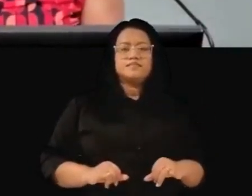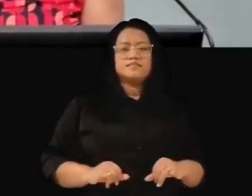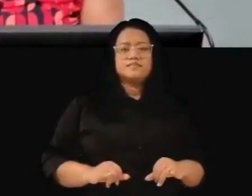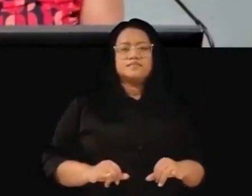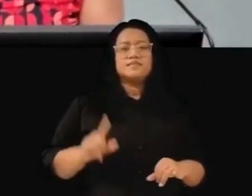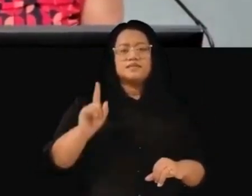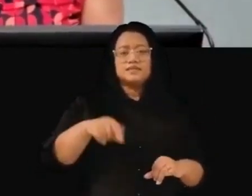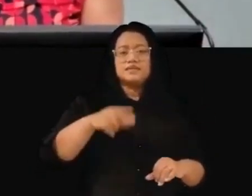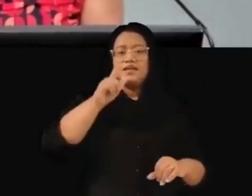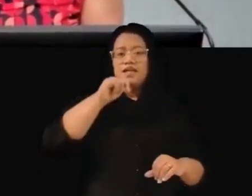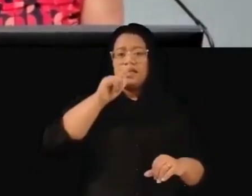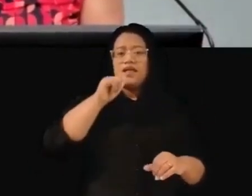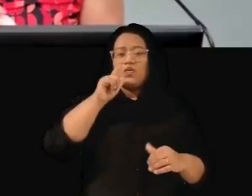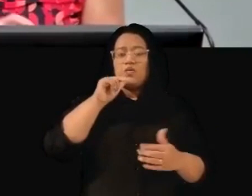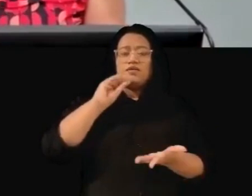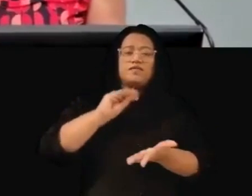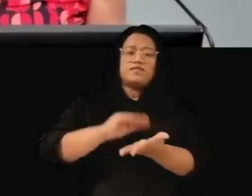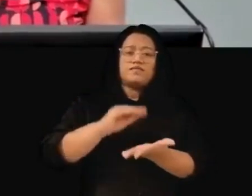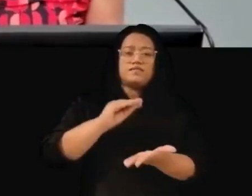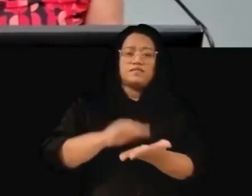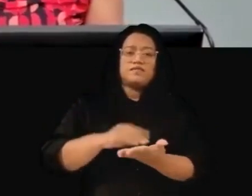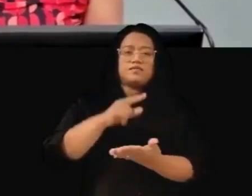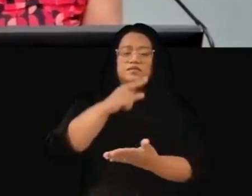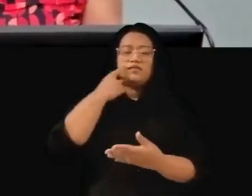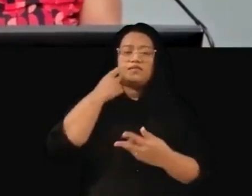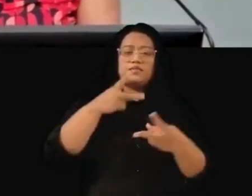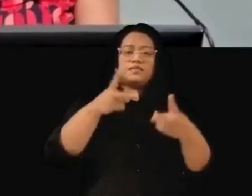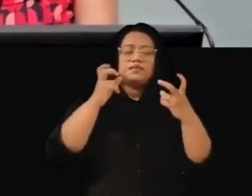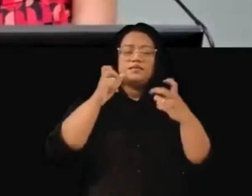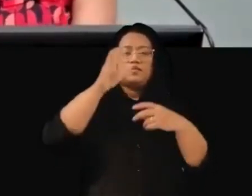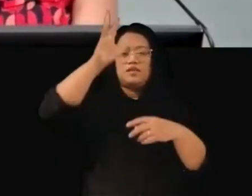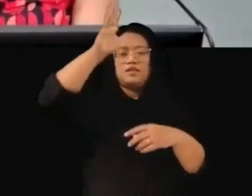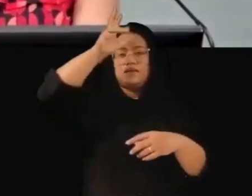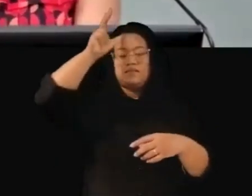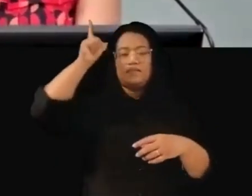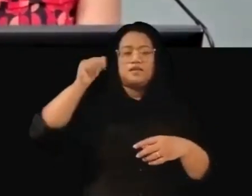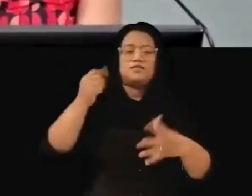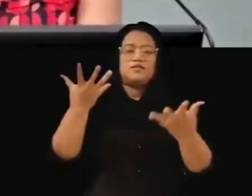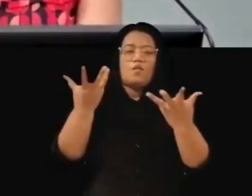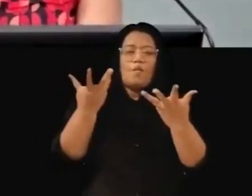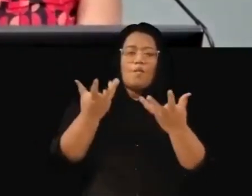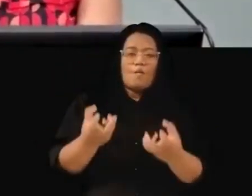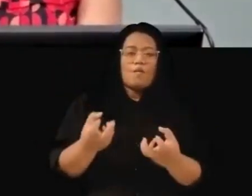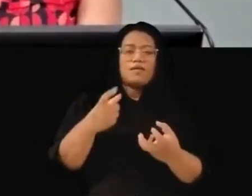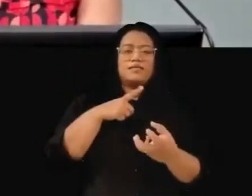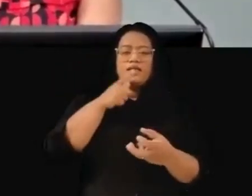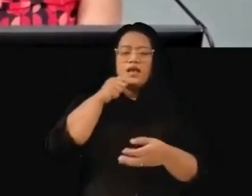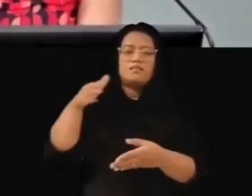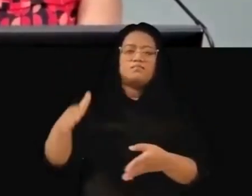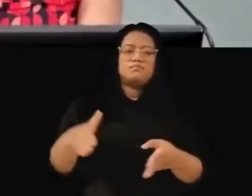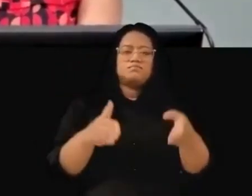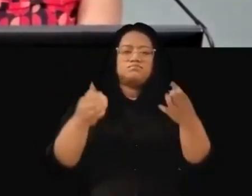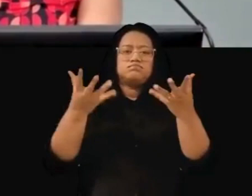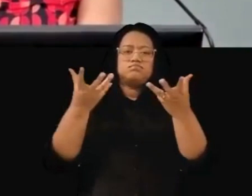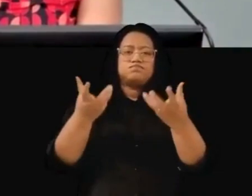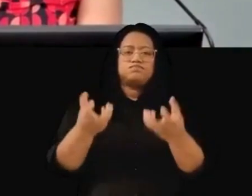d'água, né? Nós estamos vendo agora a seca na Amazônia, por exemplo, o Rio Amazonas especialmente, e a comunidade que depende da água para se deslocar não consegue ir de